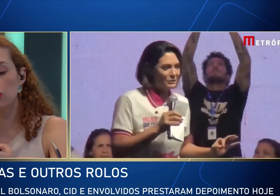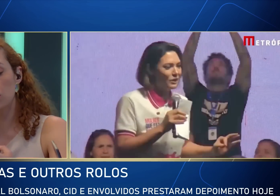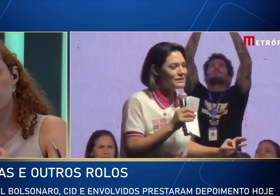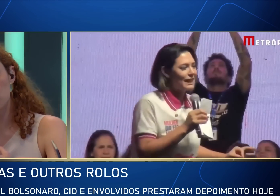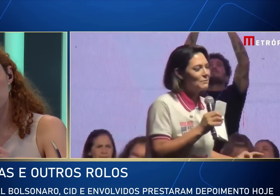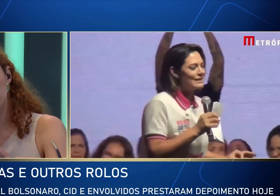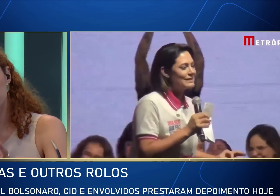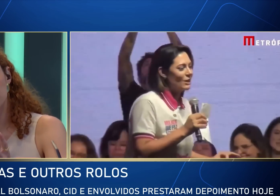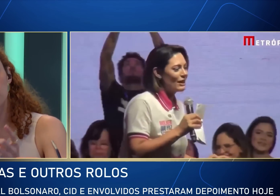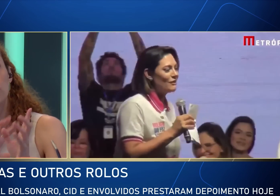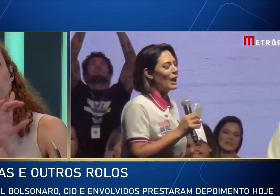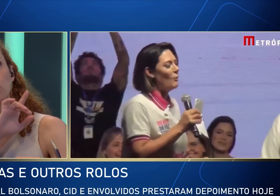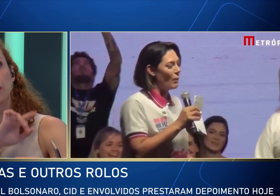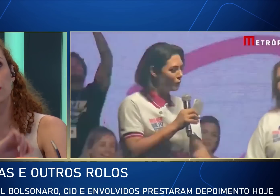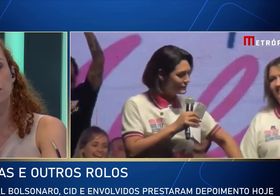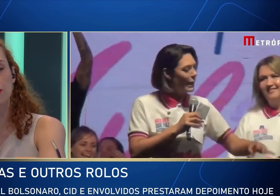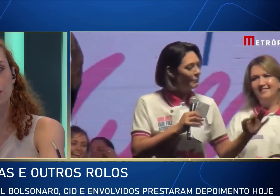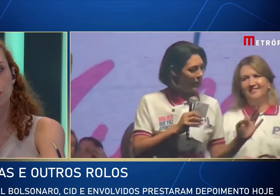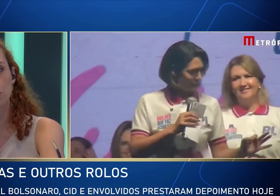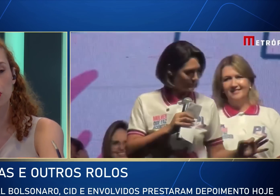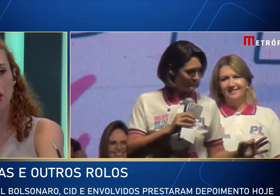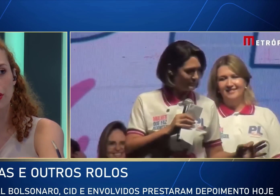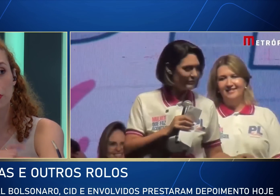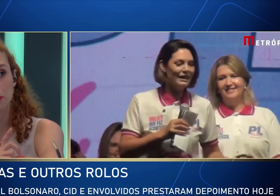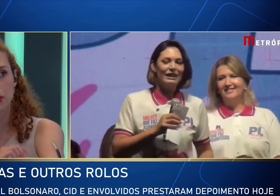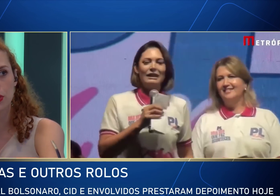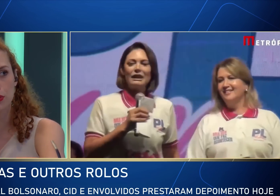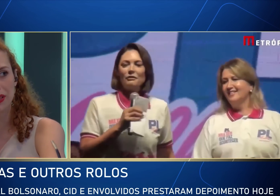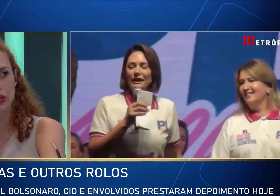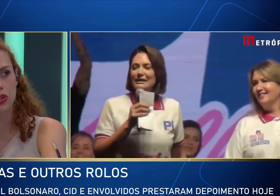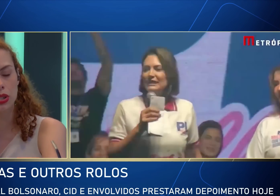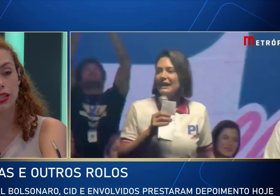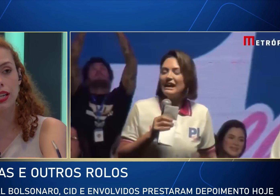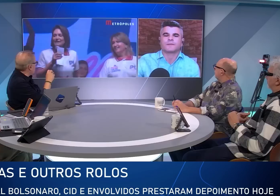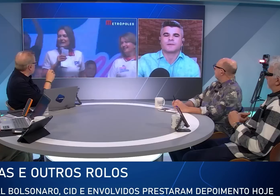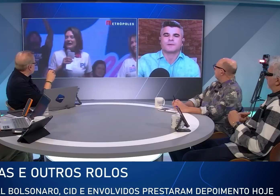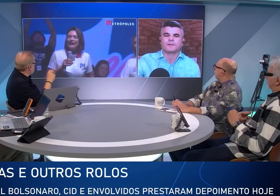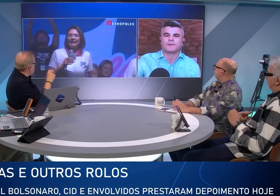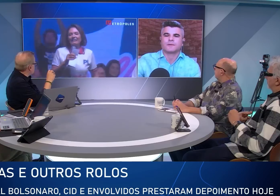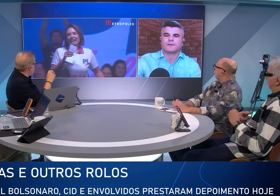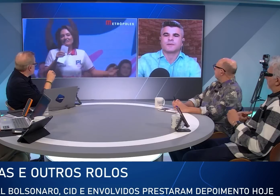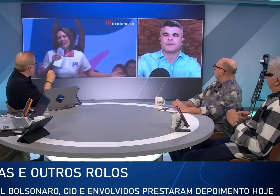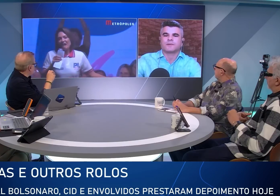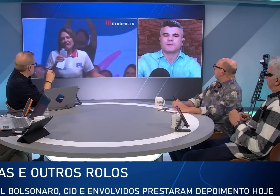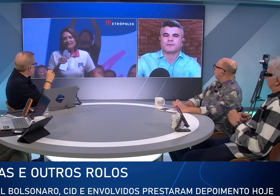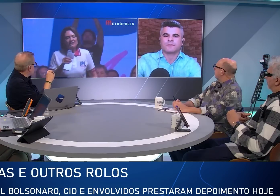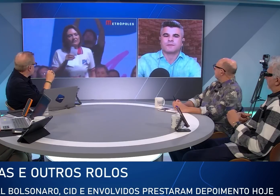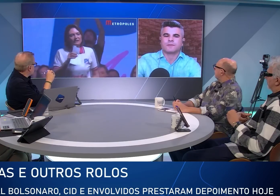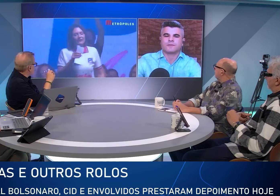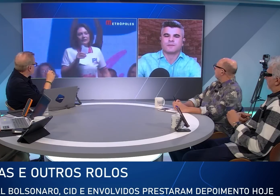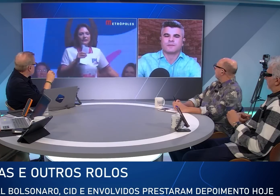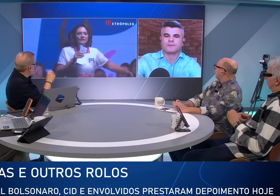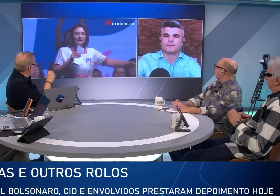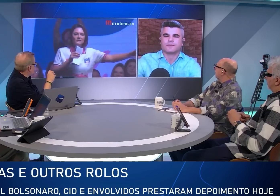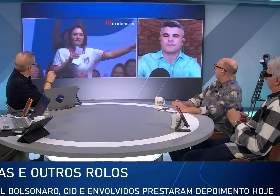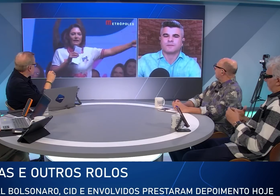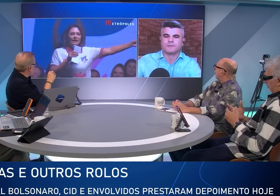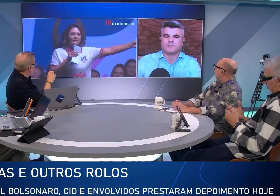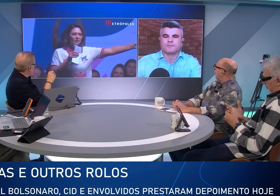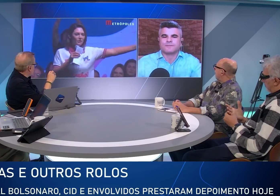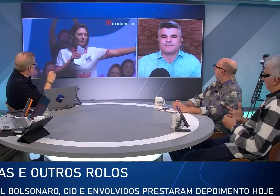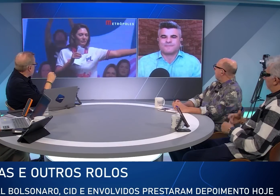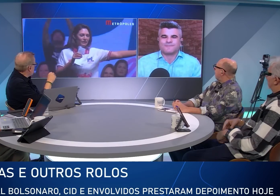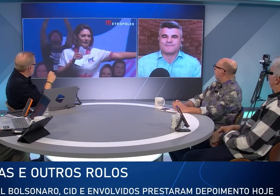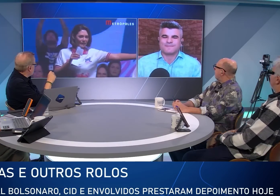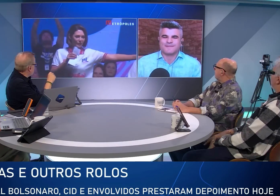o relógio... Vamos ver, a gente tem inclusive Bolsonaro em vídeo para a gente relembrar. Relembrar viver, né, gente? É sempre bom a gente trazer